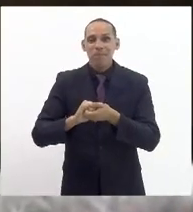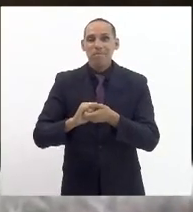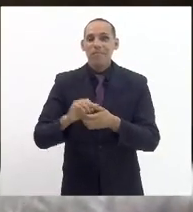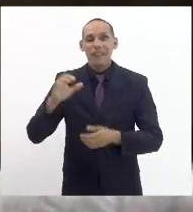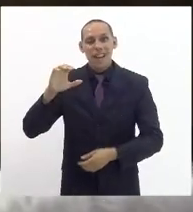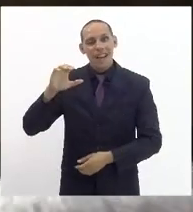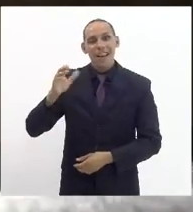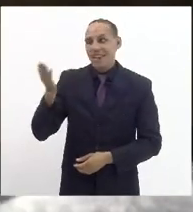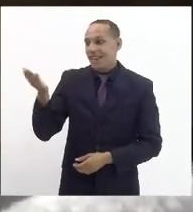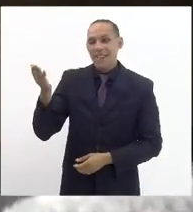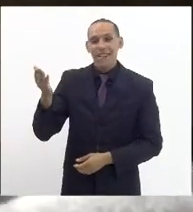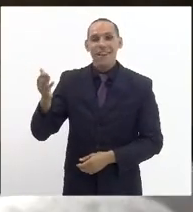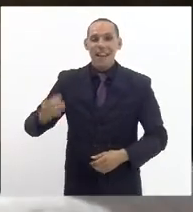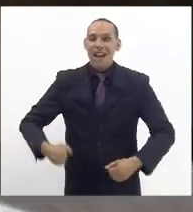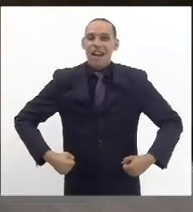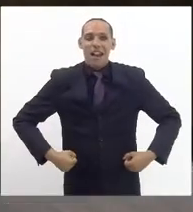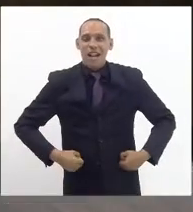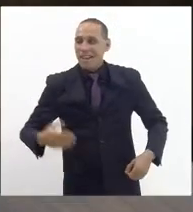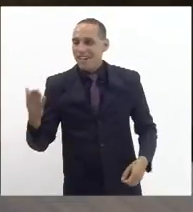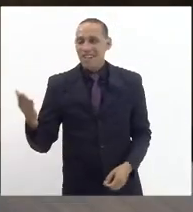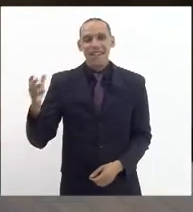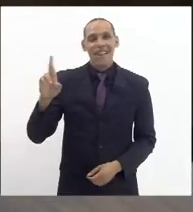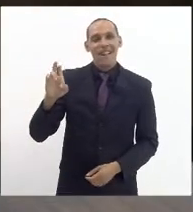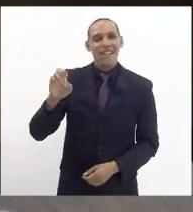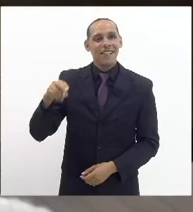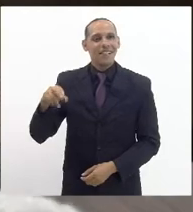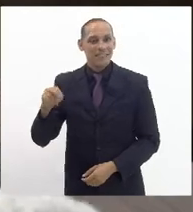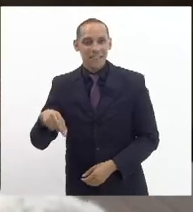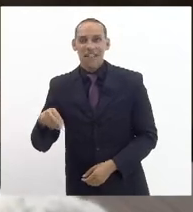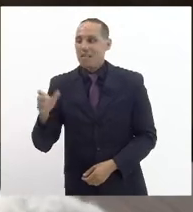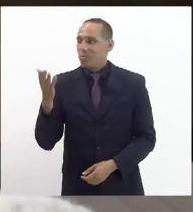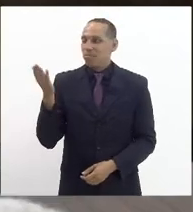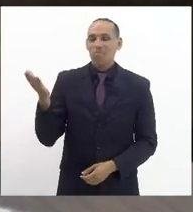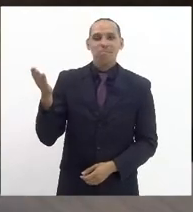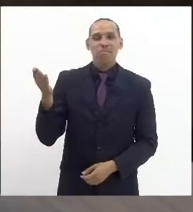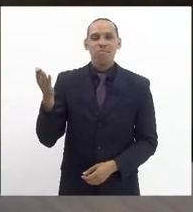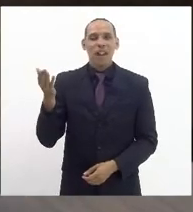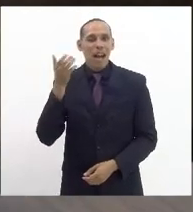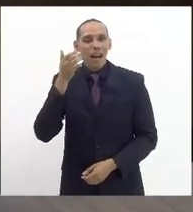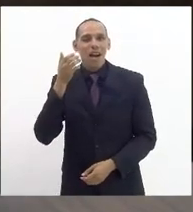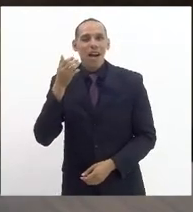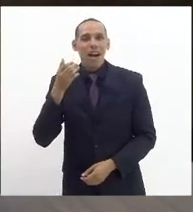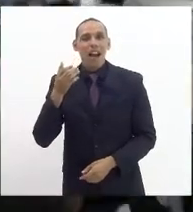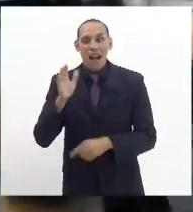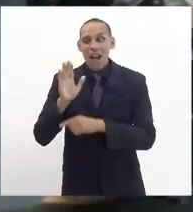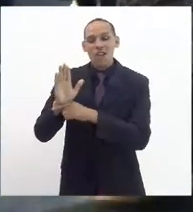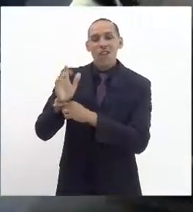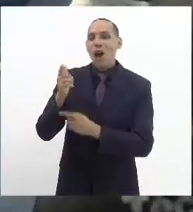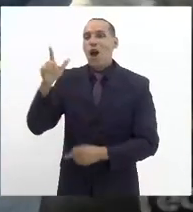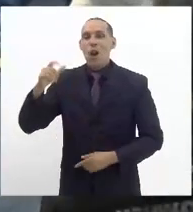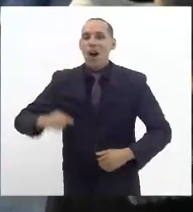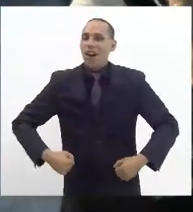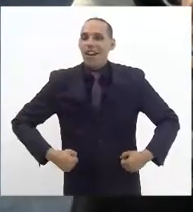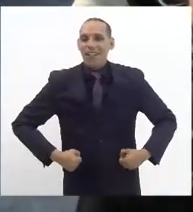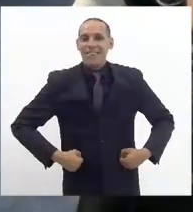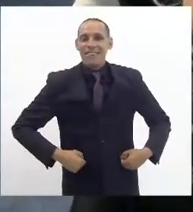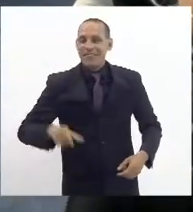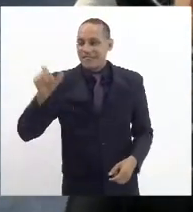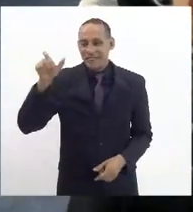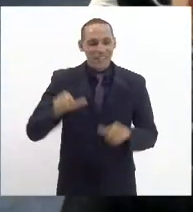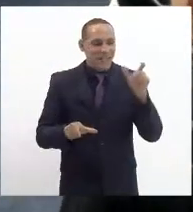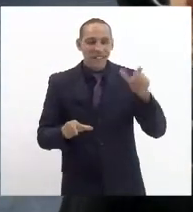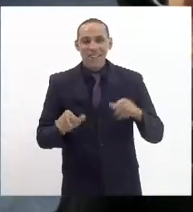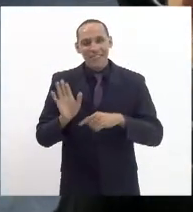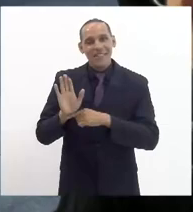herói, o Renan, né, um herói que salvou a vida de um herói. Nós sabemos,